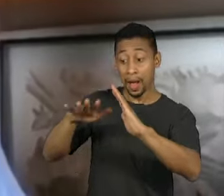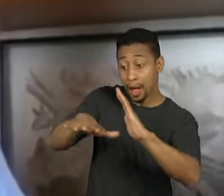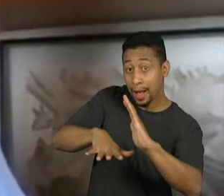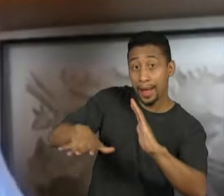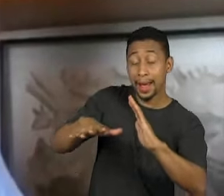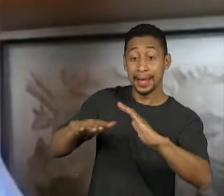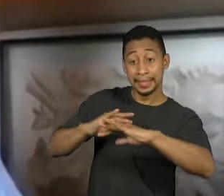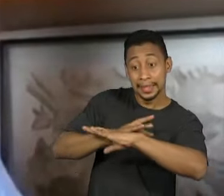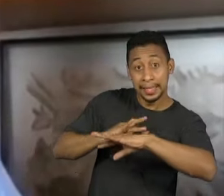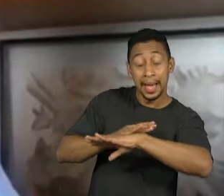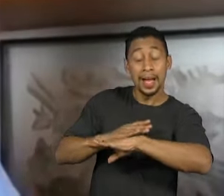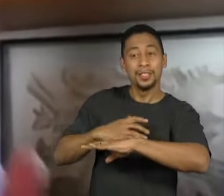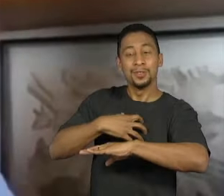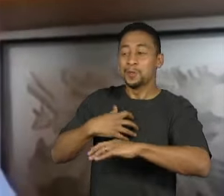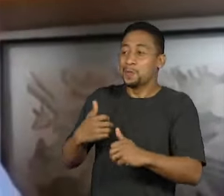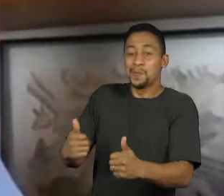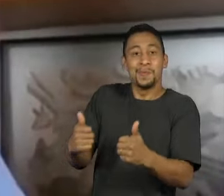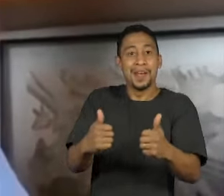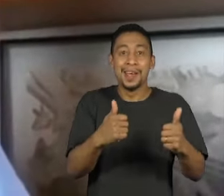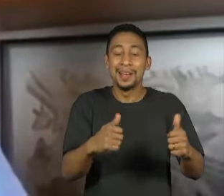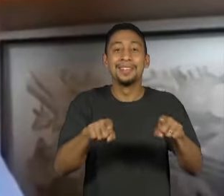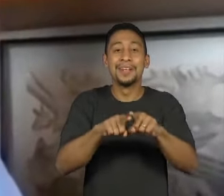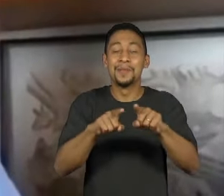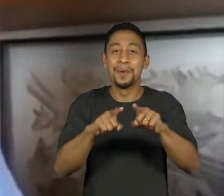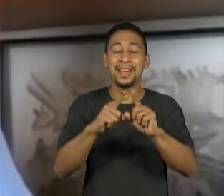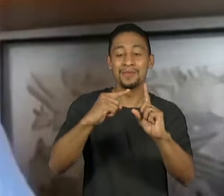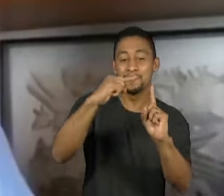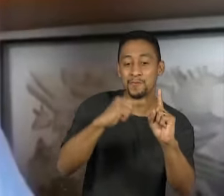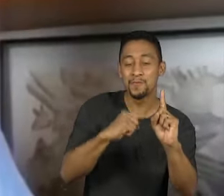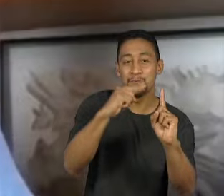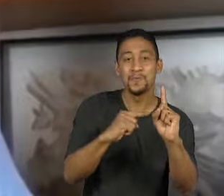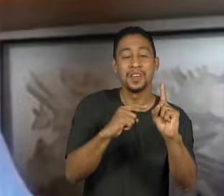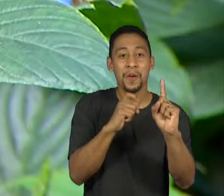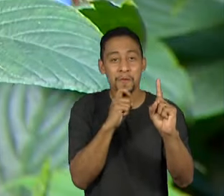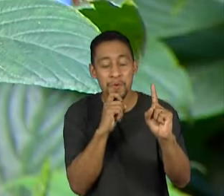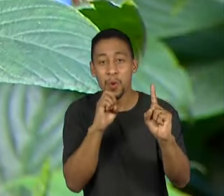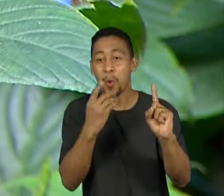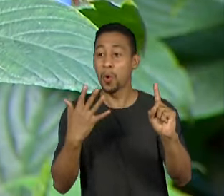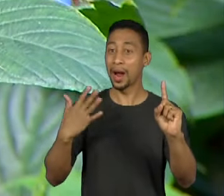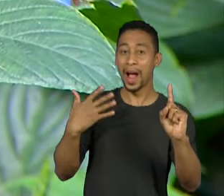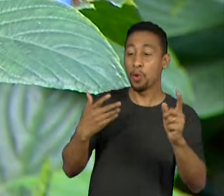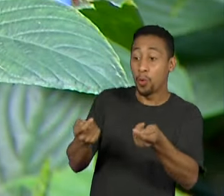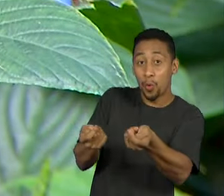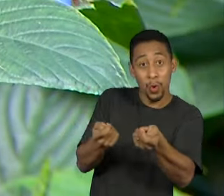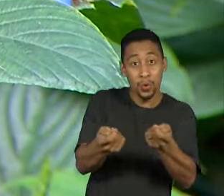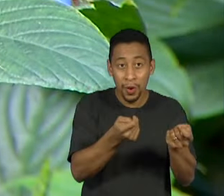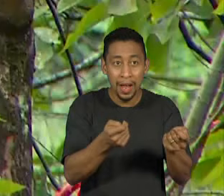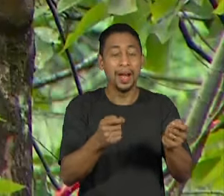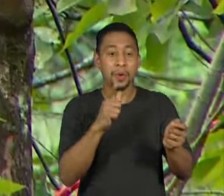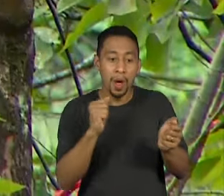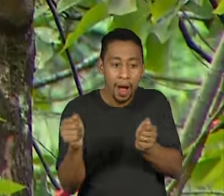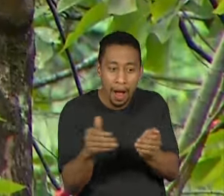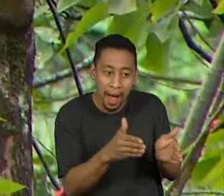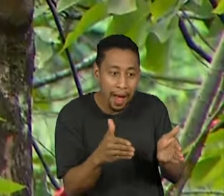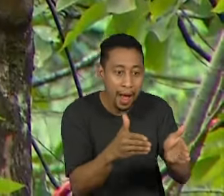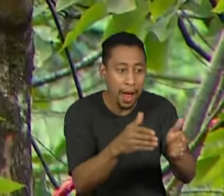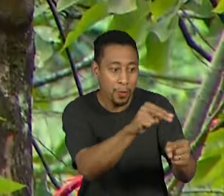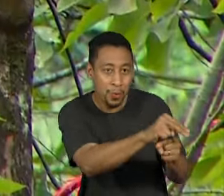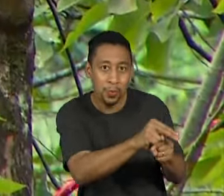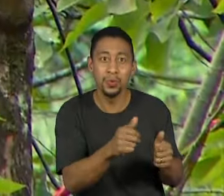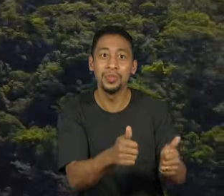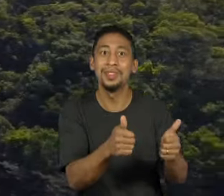sustentáveis, com menos extremos de temperatura, com nascentes de água. Então, é o sentido contrário. Em vez da